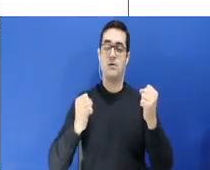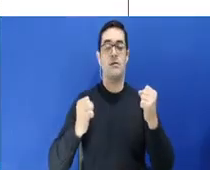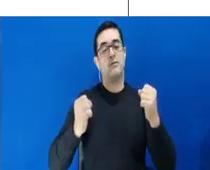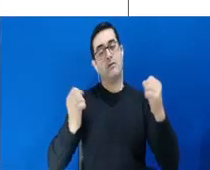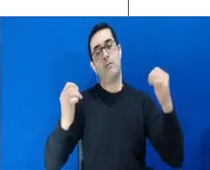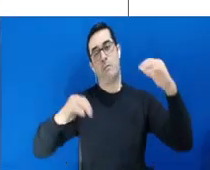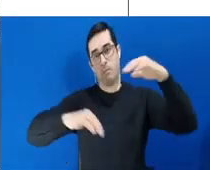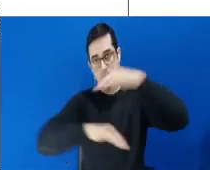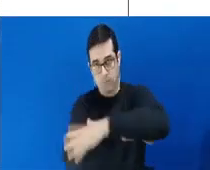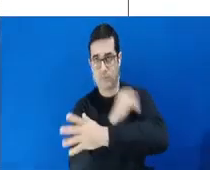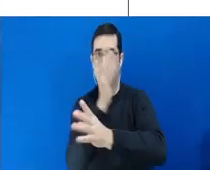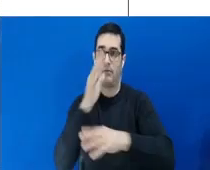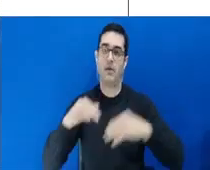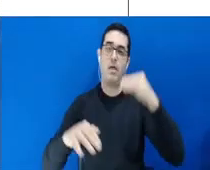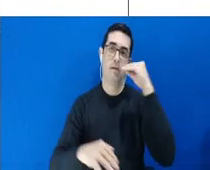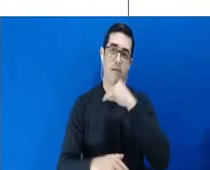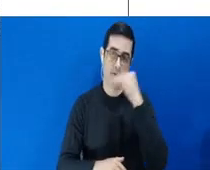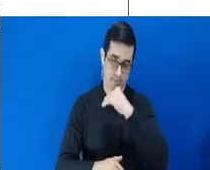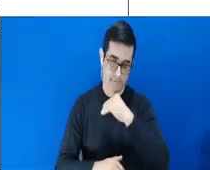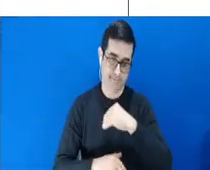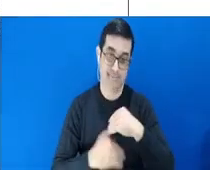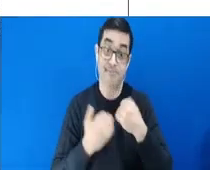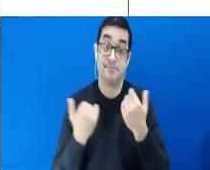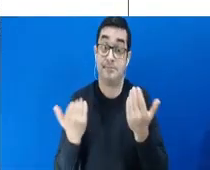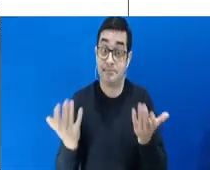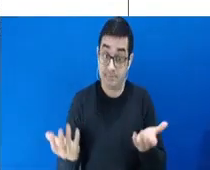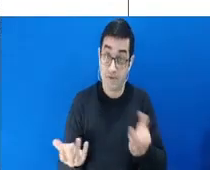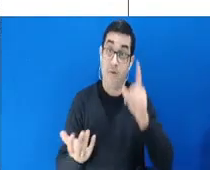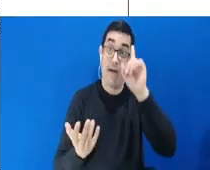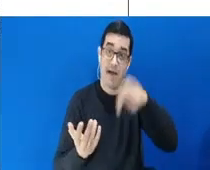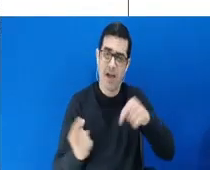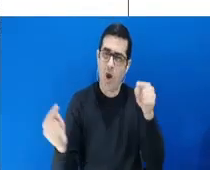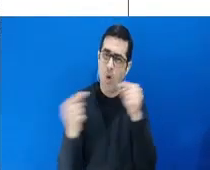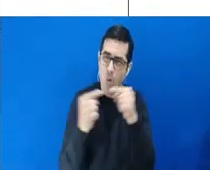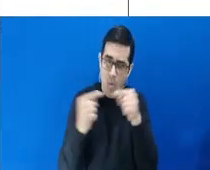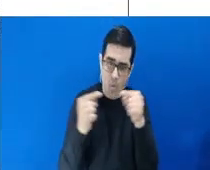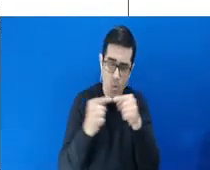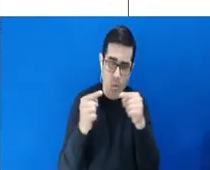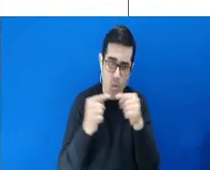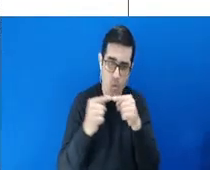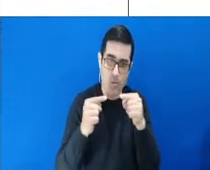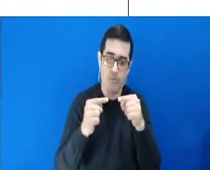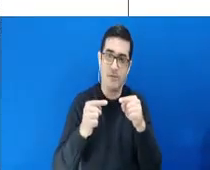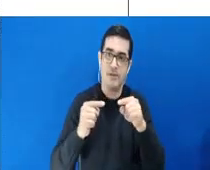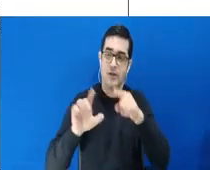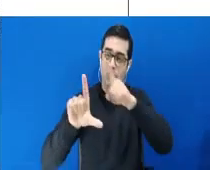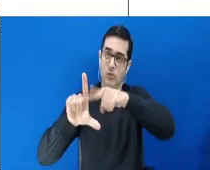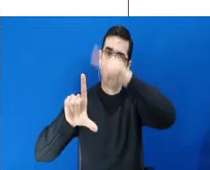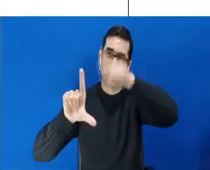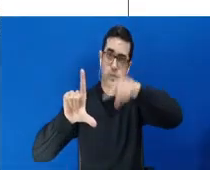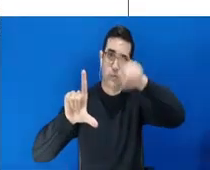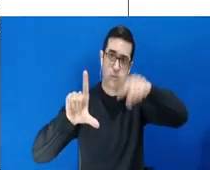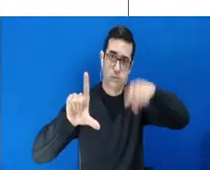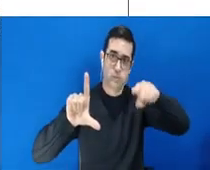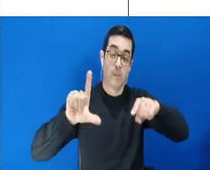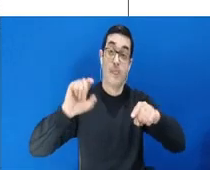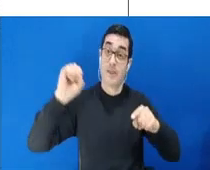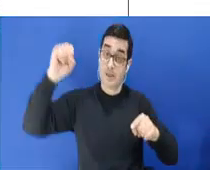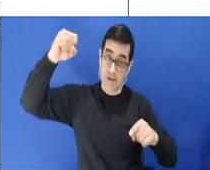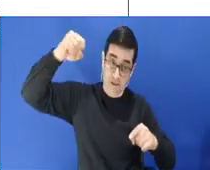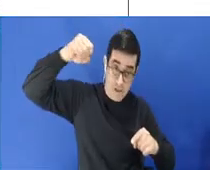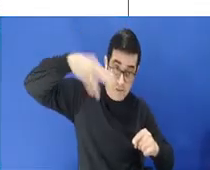Bom, essa é a característica de onda da luz, né? A partir do padrão de